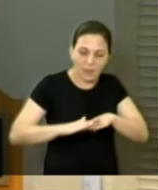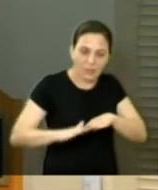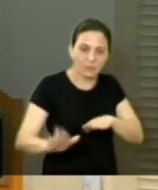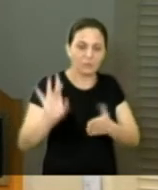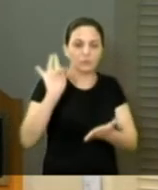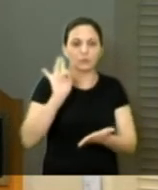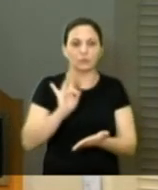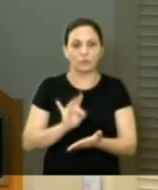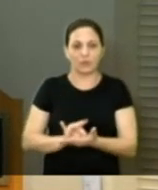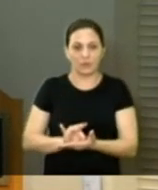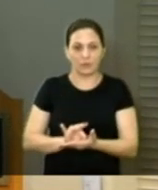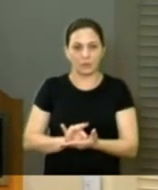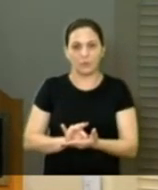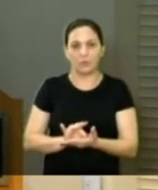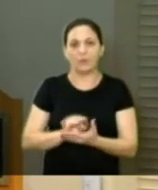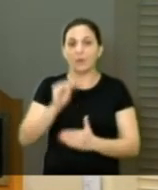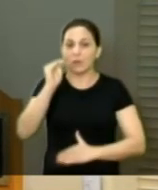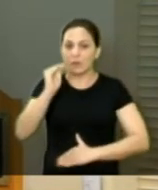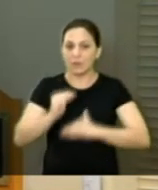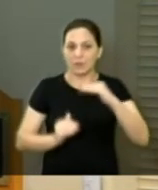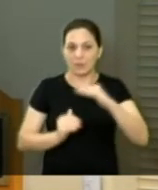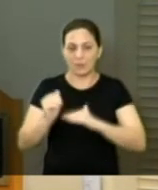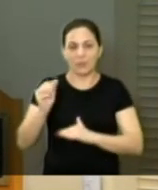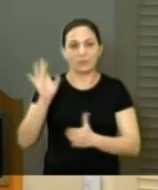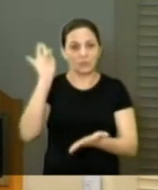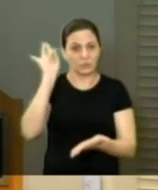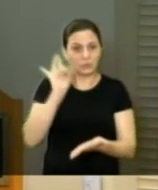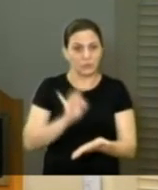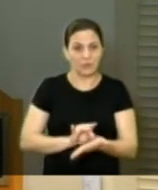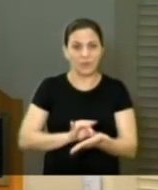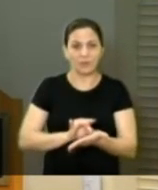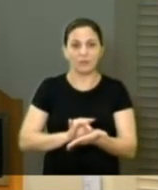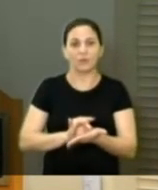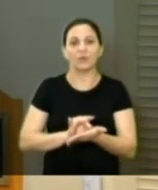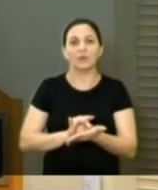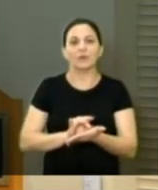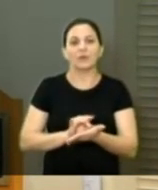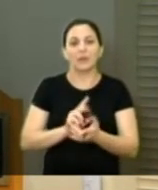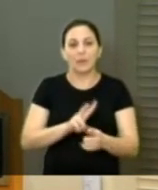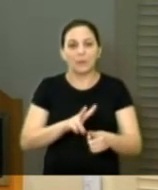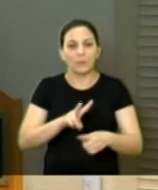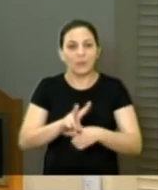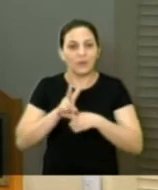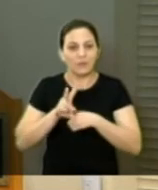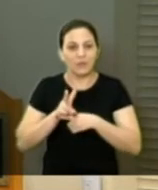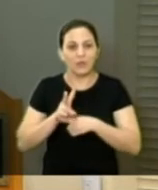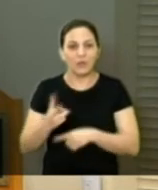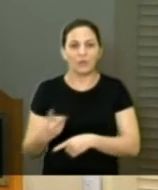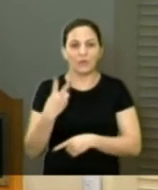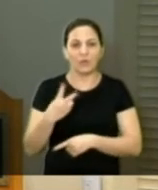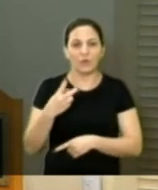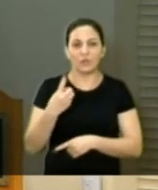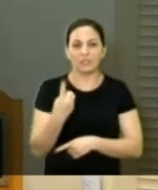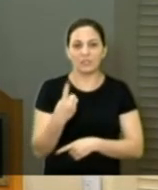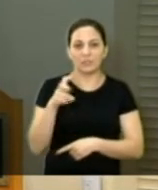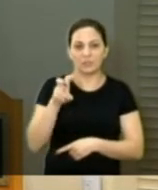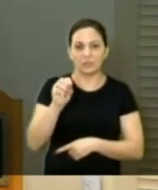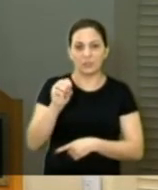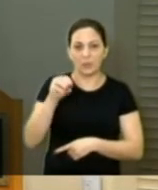recapeamento, né? E para a execução desses serviços, a estimativa é de um valor de em torno de